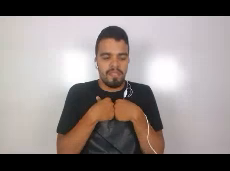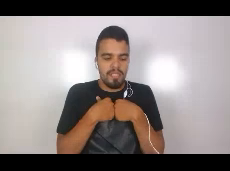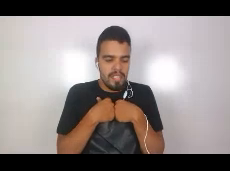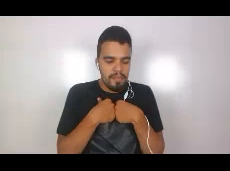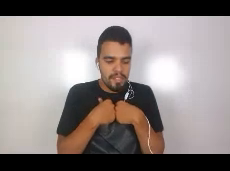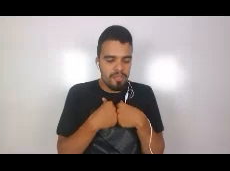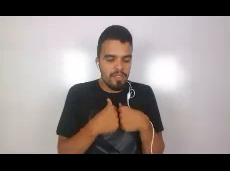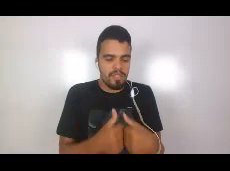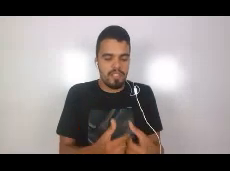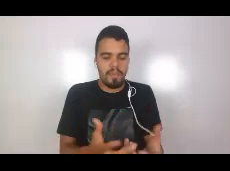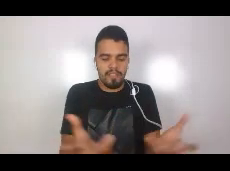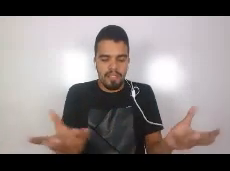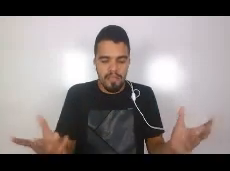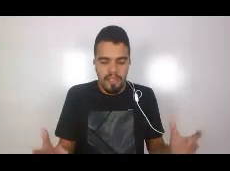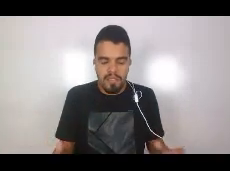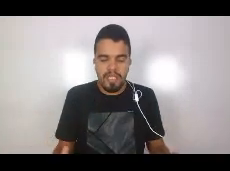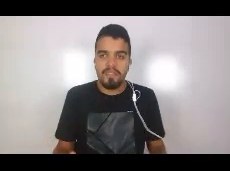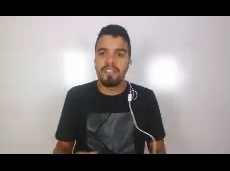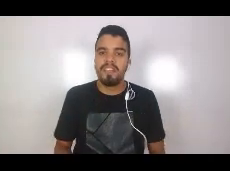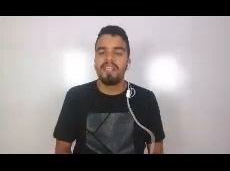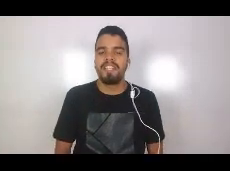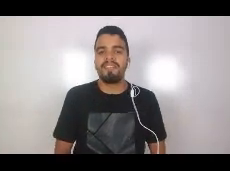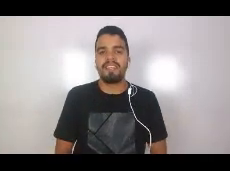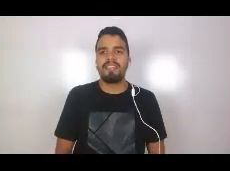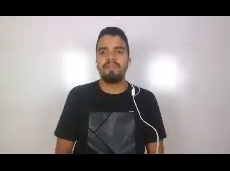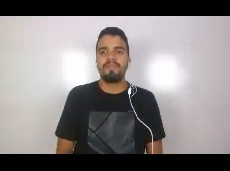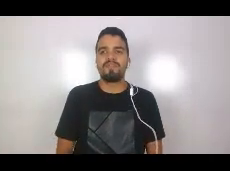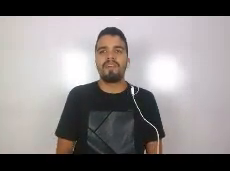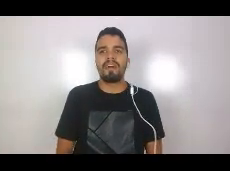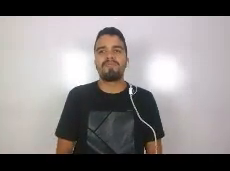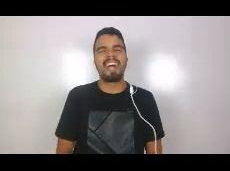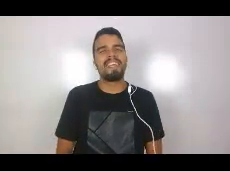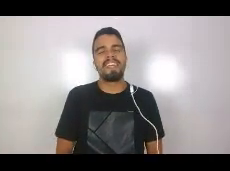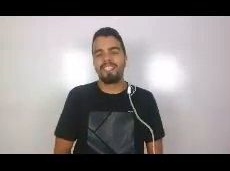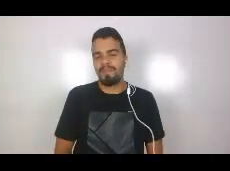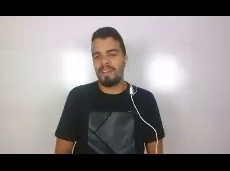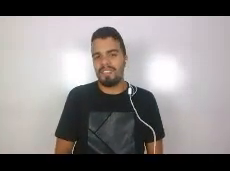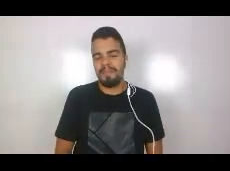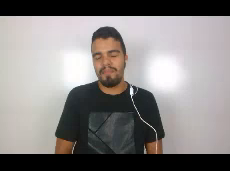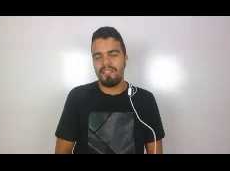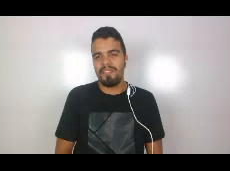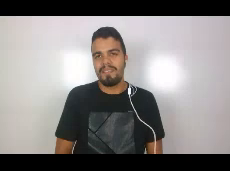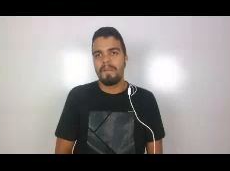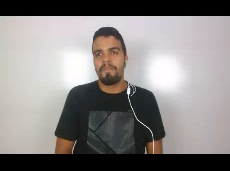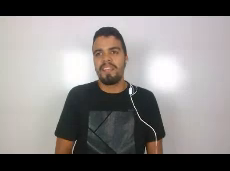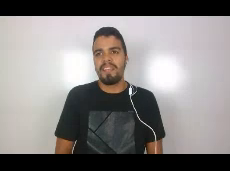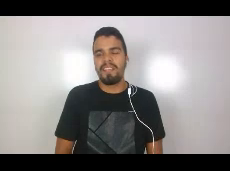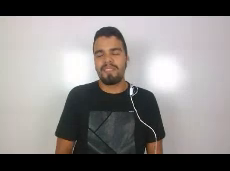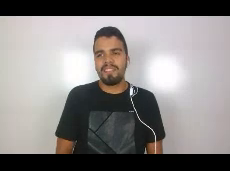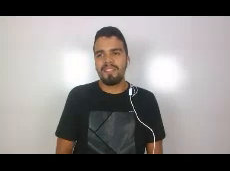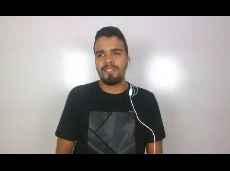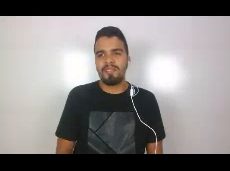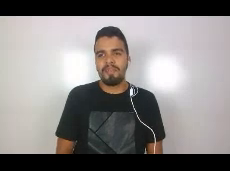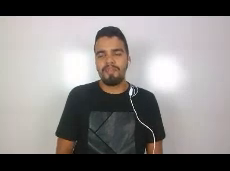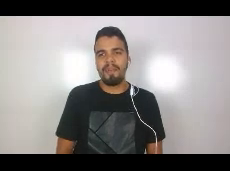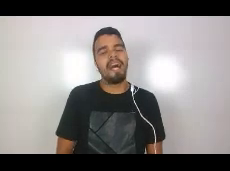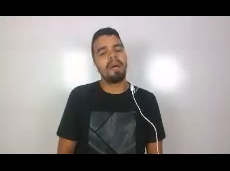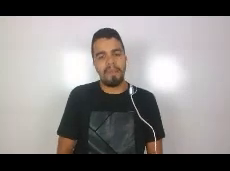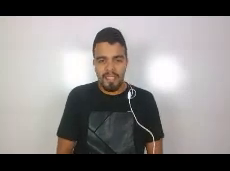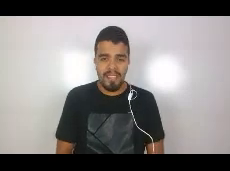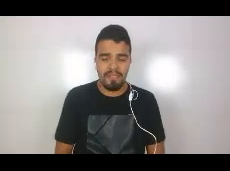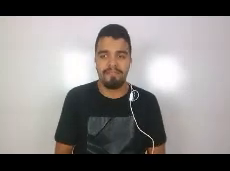nós dizemos que os nossos espaços são inclusivos e nós recebemos um aluno cadeirante, por exemplo, e nós não